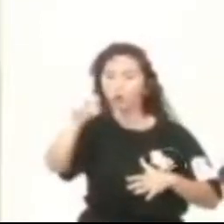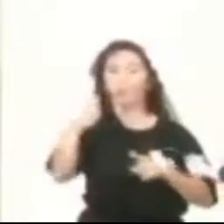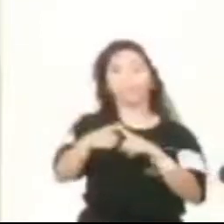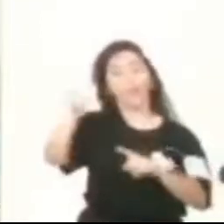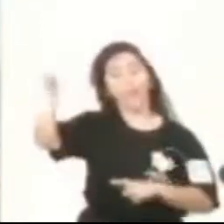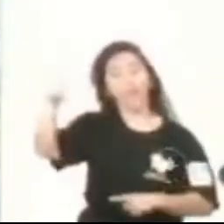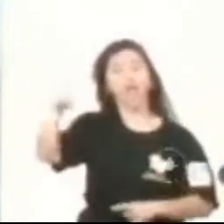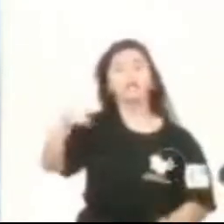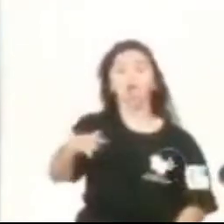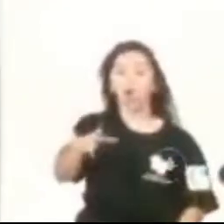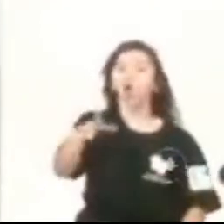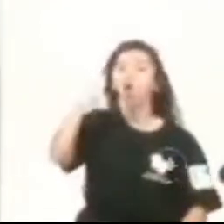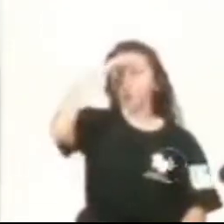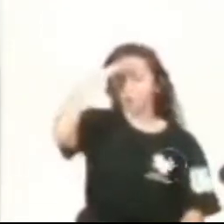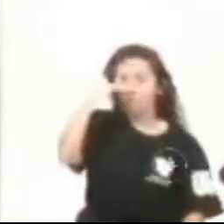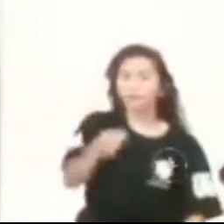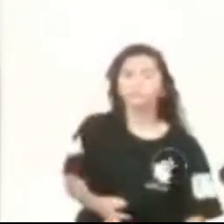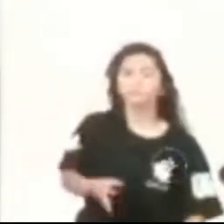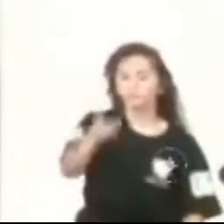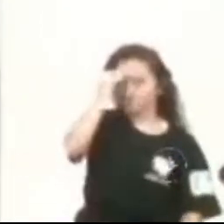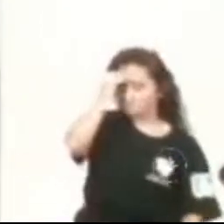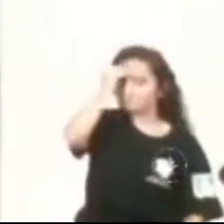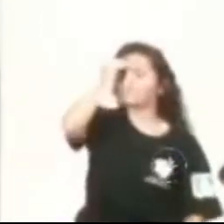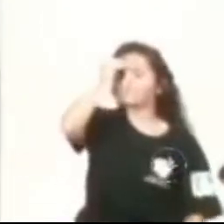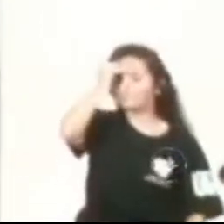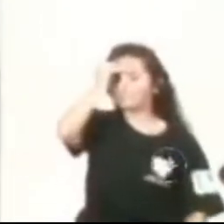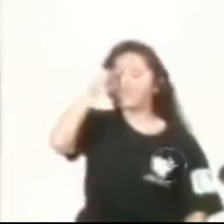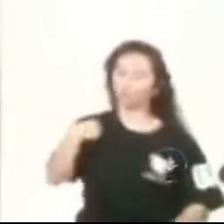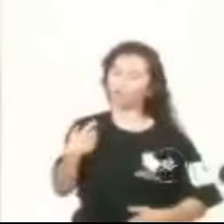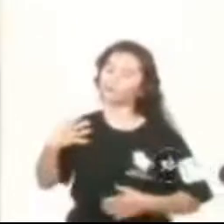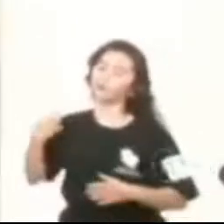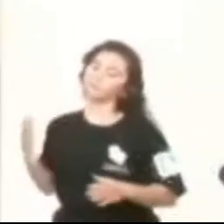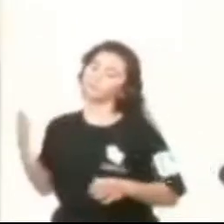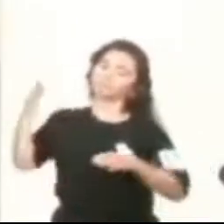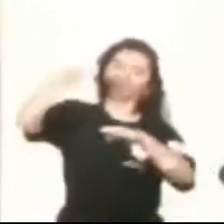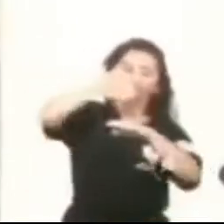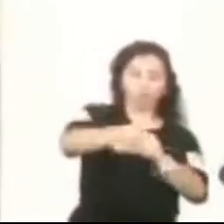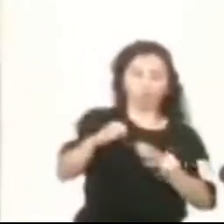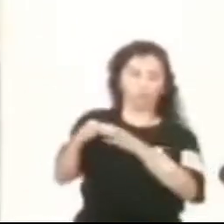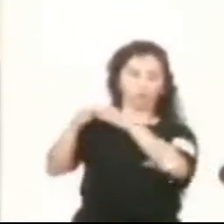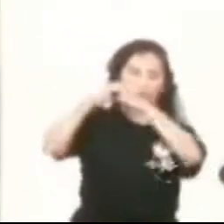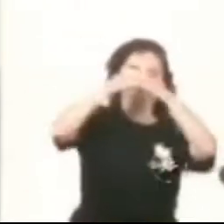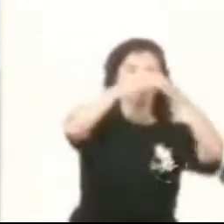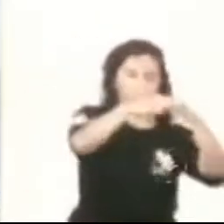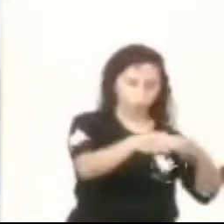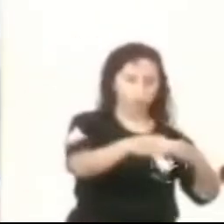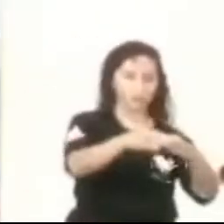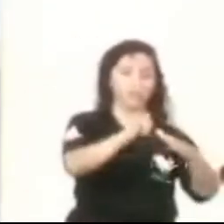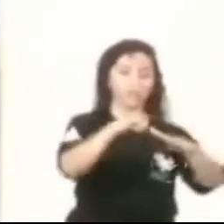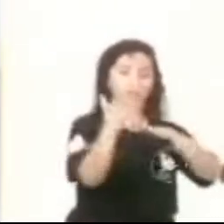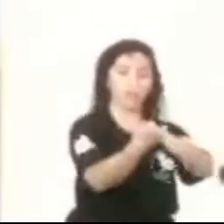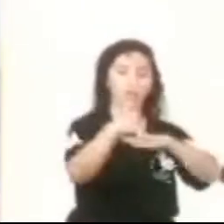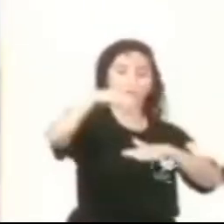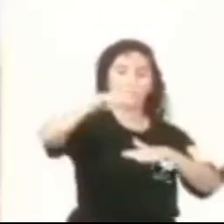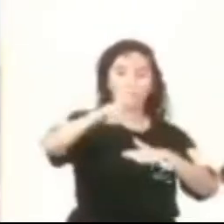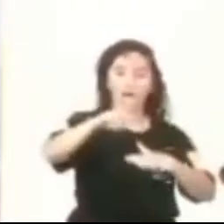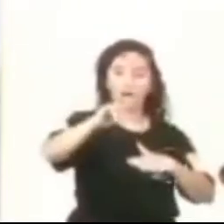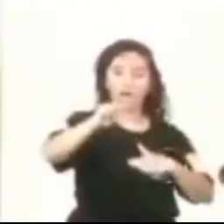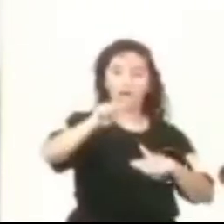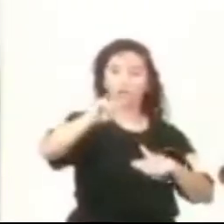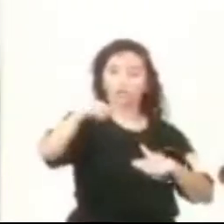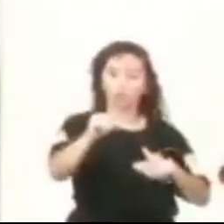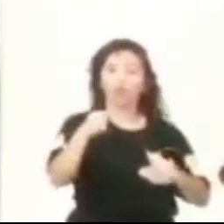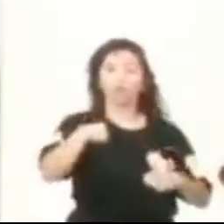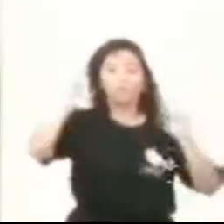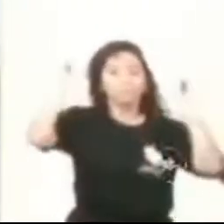espiritual que vocês não têm nem ideia. Não sei se tem, fomos, mas não é esse o caso. Do Marajó. E lá nós descobrimos que nossas crianças estavam sendo traficadas por